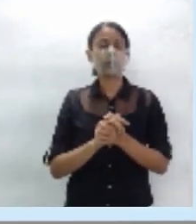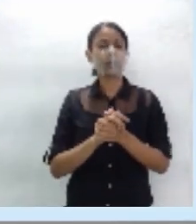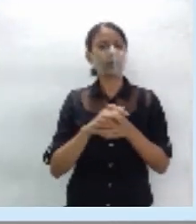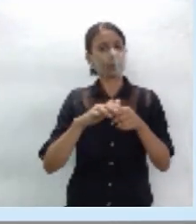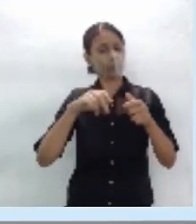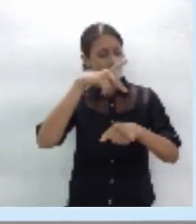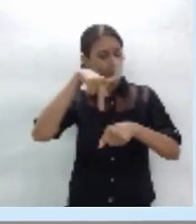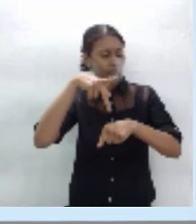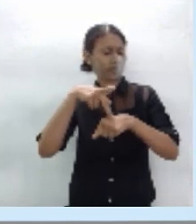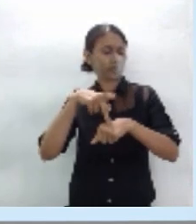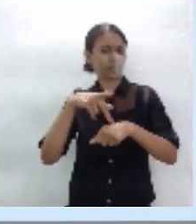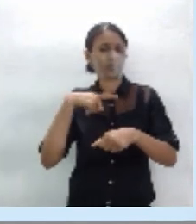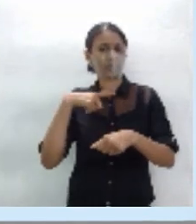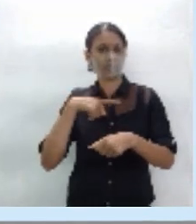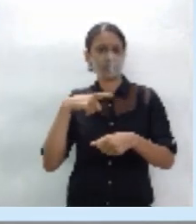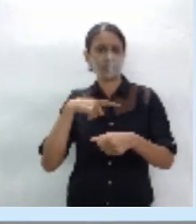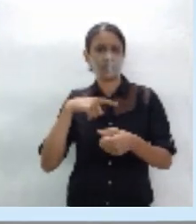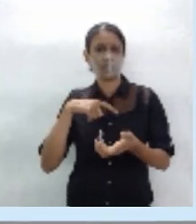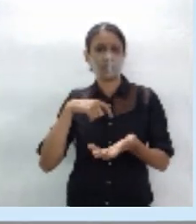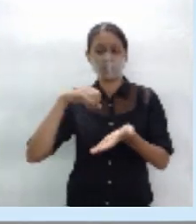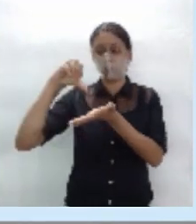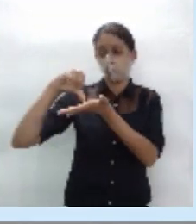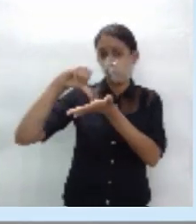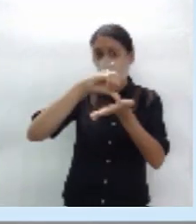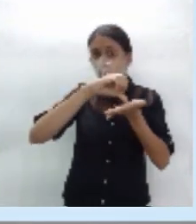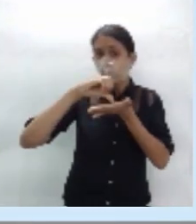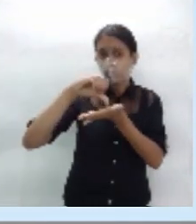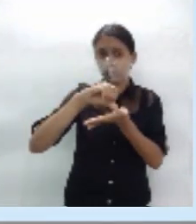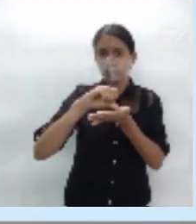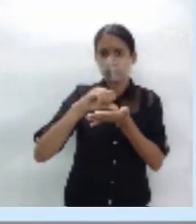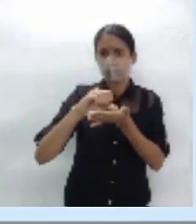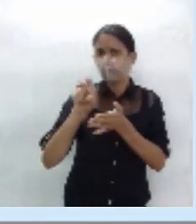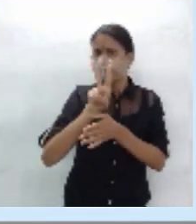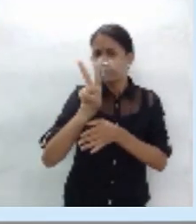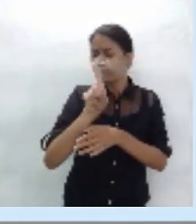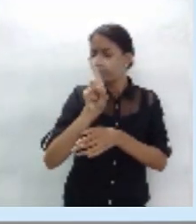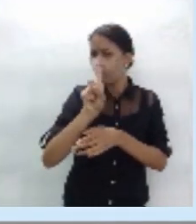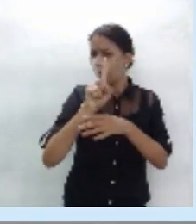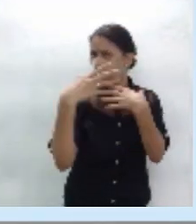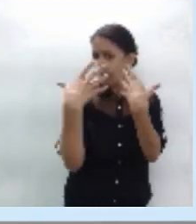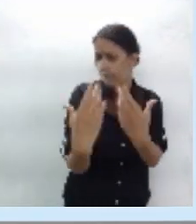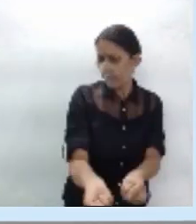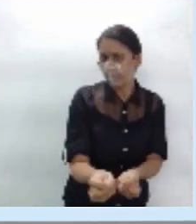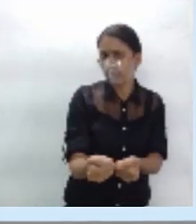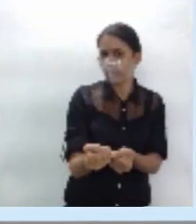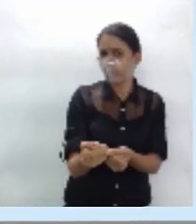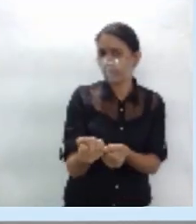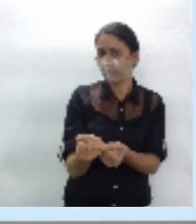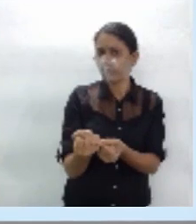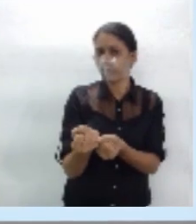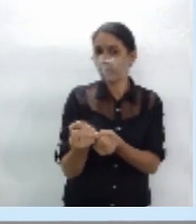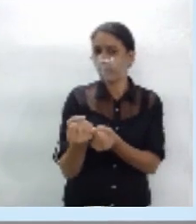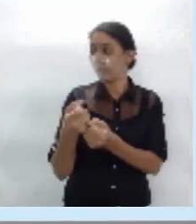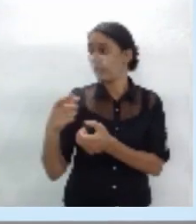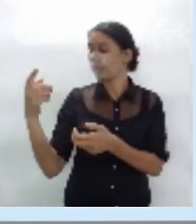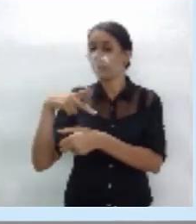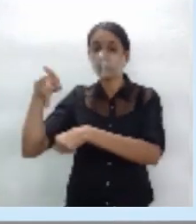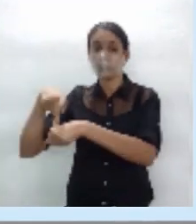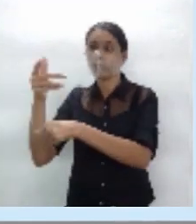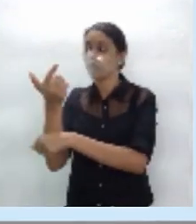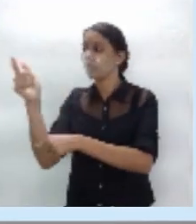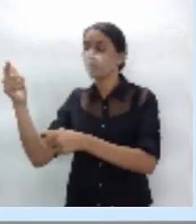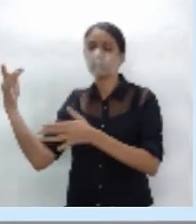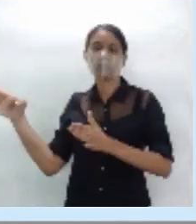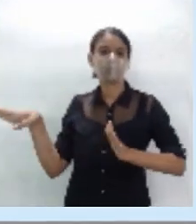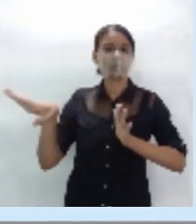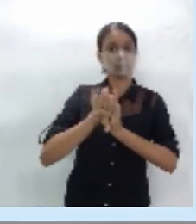podemos dizer assim, elas simplesmente não aguentavam essa interferência cultural, essa interferência econômica,